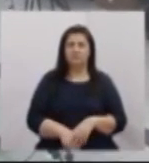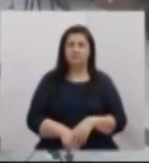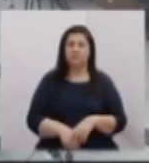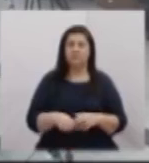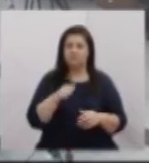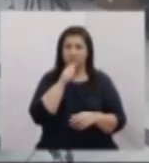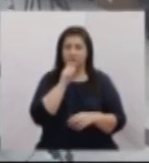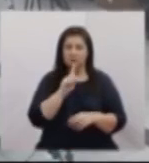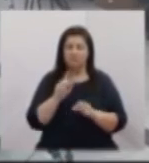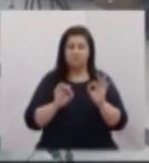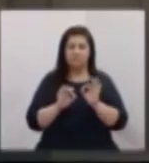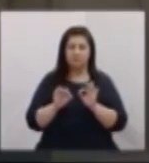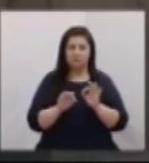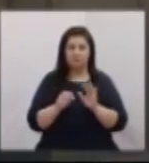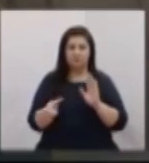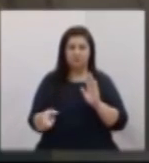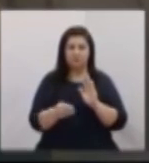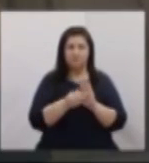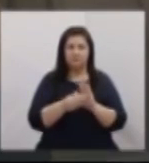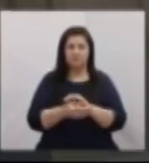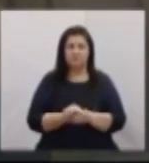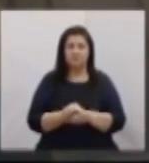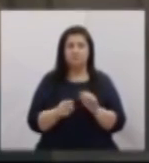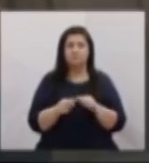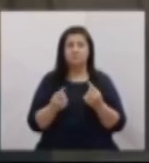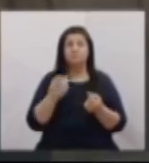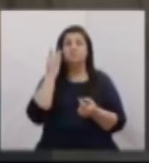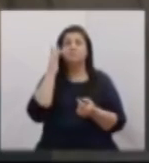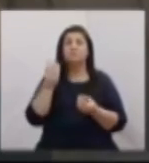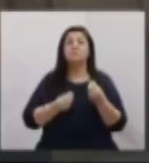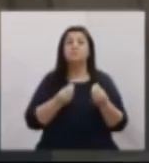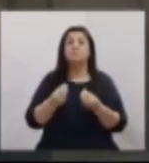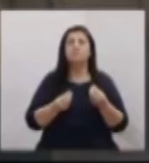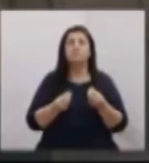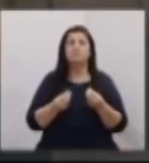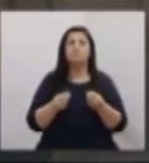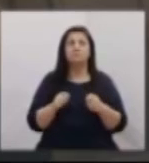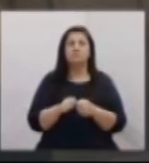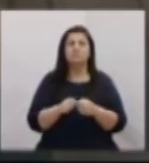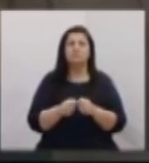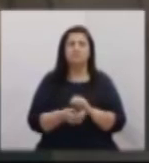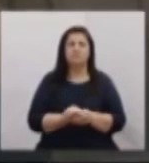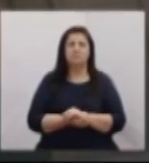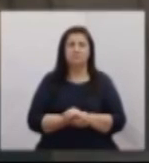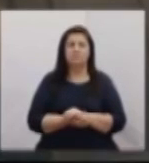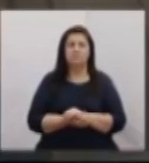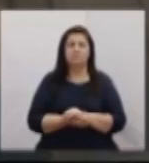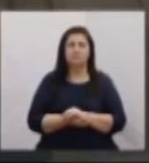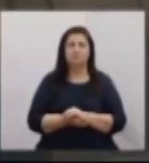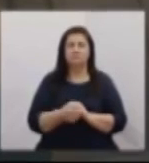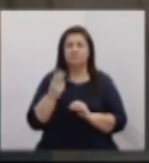aí fazendo para o ano que vem, mas eu não sei como que está sendo feito com os nobres vereadores que já fez essa emenda, mas eu vejo muitas